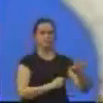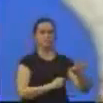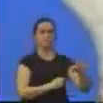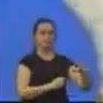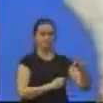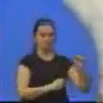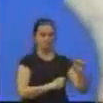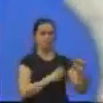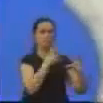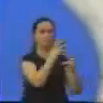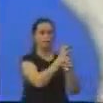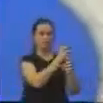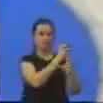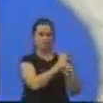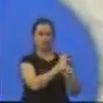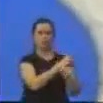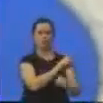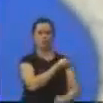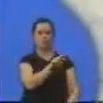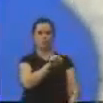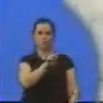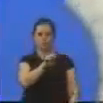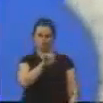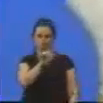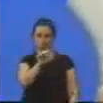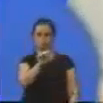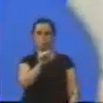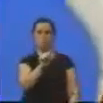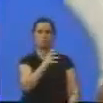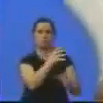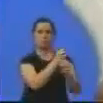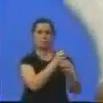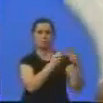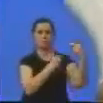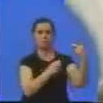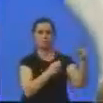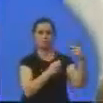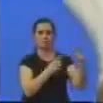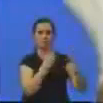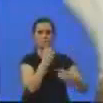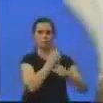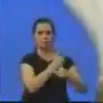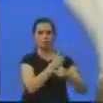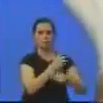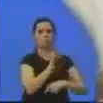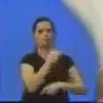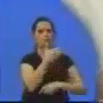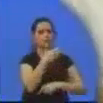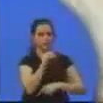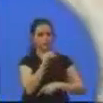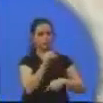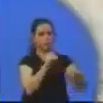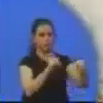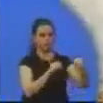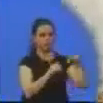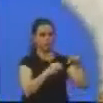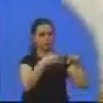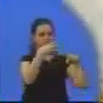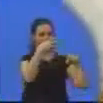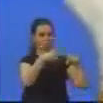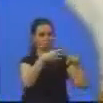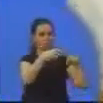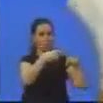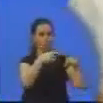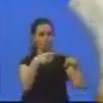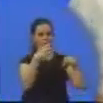vou calcular a derivada. Quando eu calculo a derivada dessa função, eu encontro a função x ao cubo